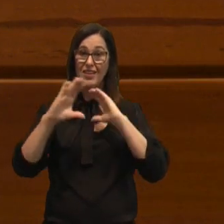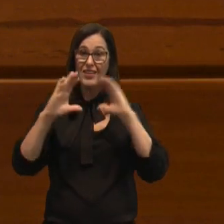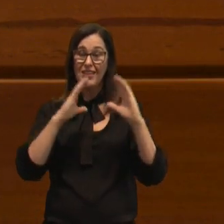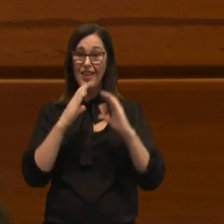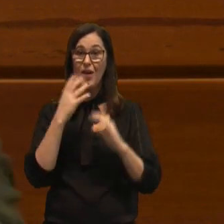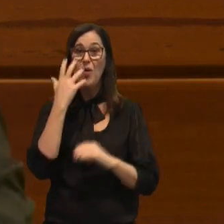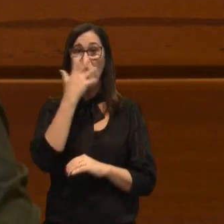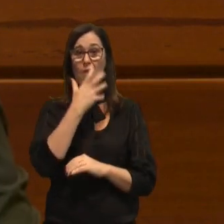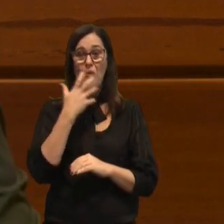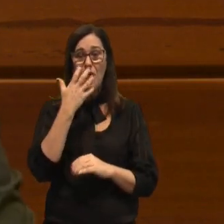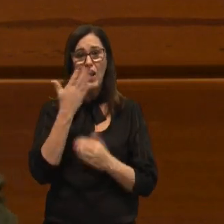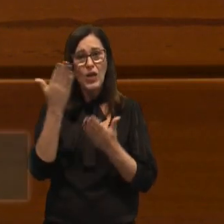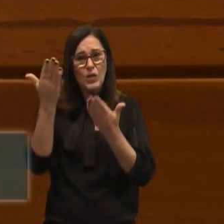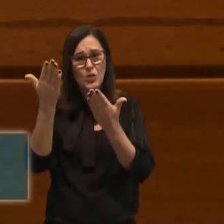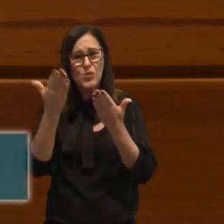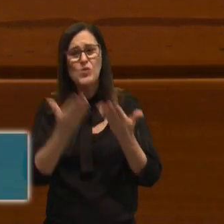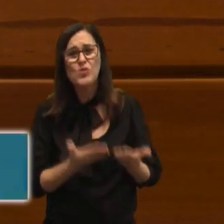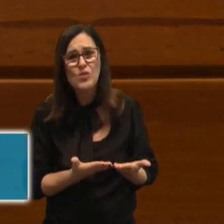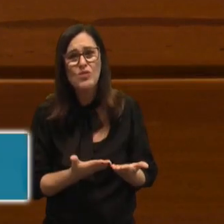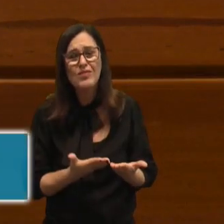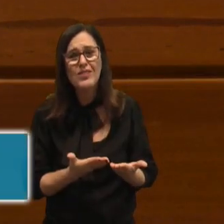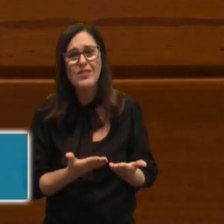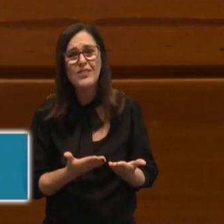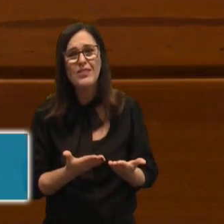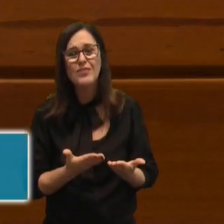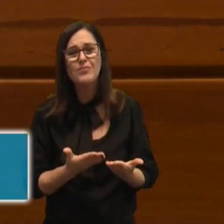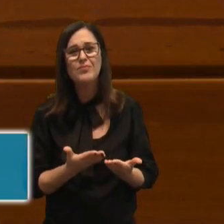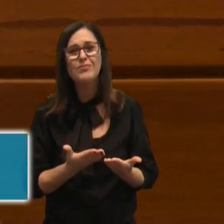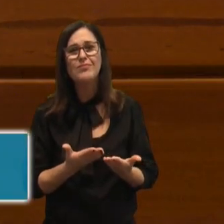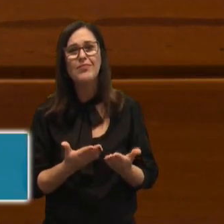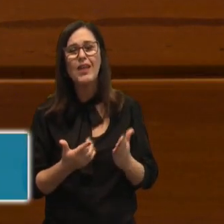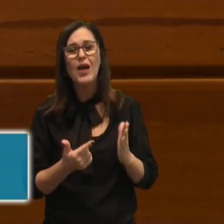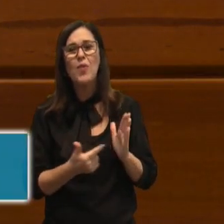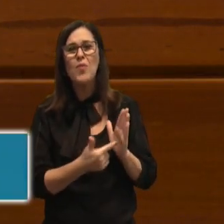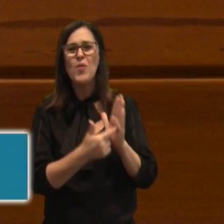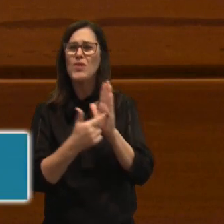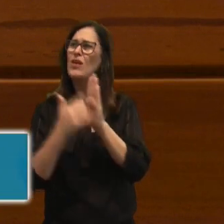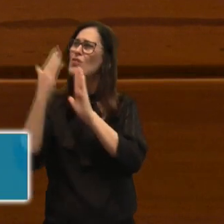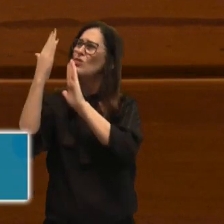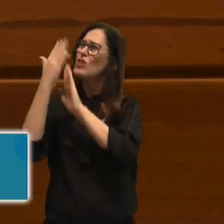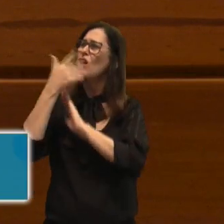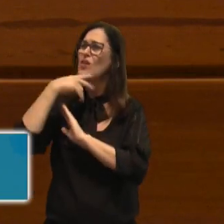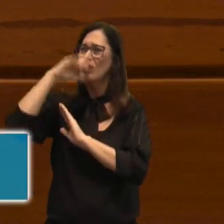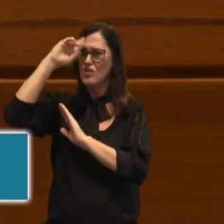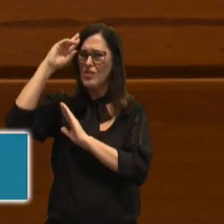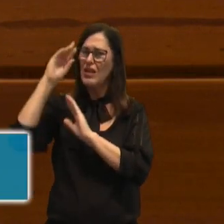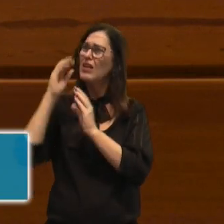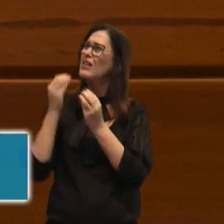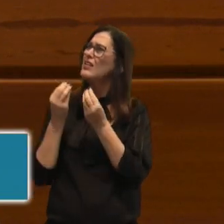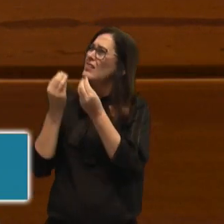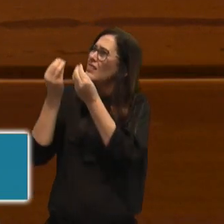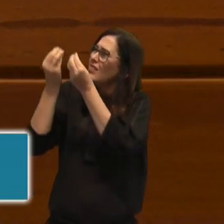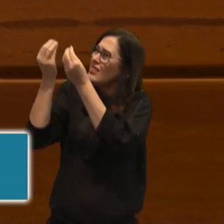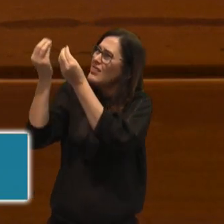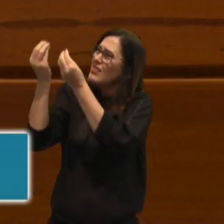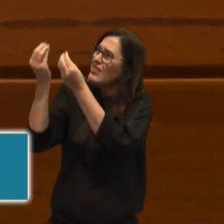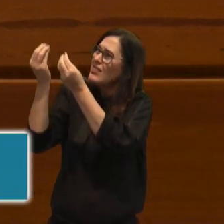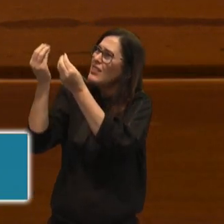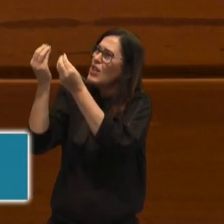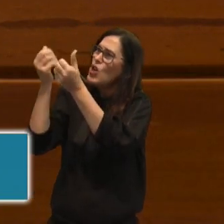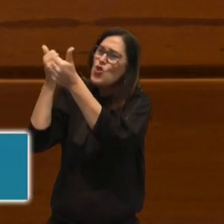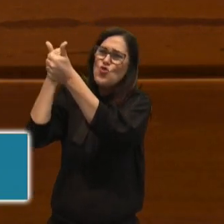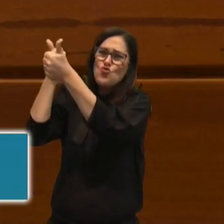uma música que nos convida a apresentarmos diante do Senhor e deixar diante dos pés